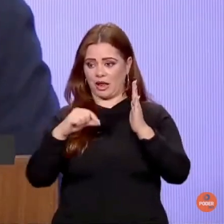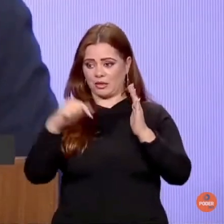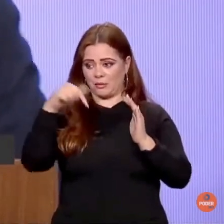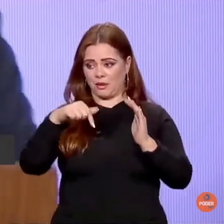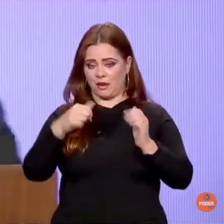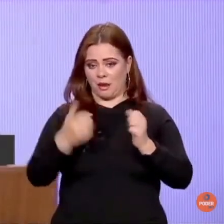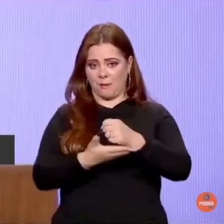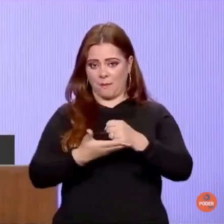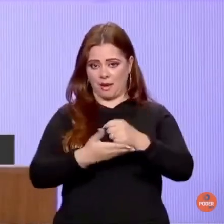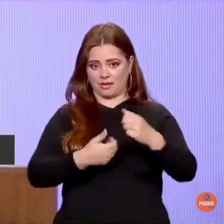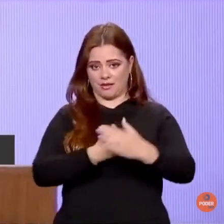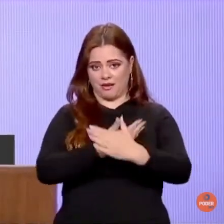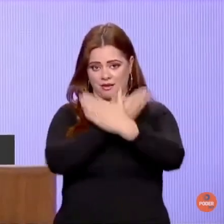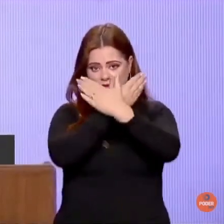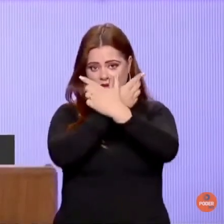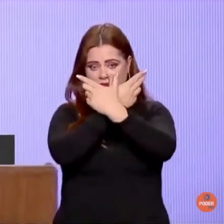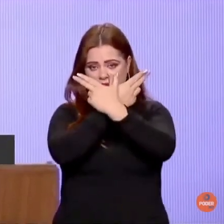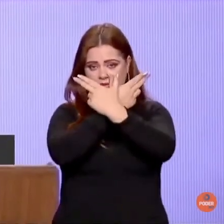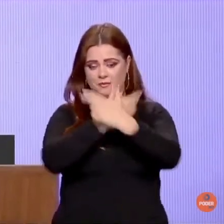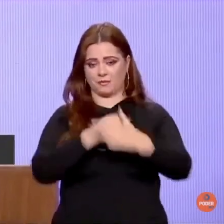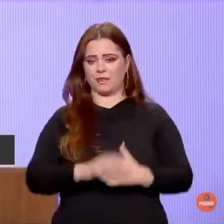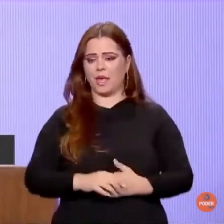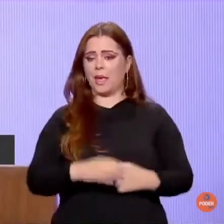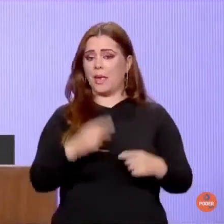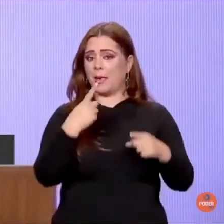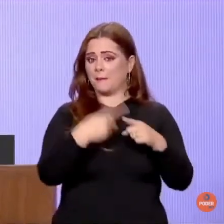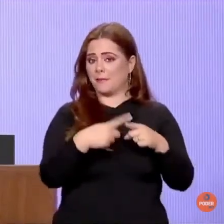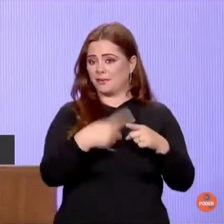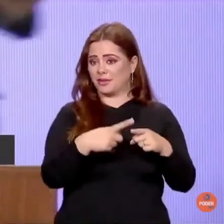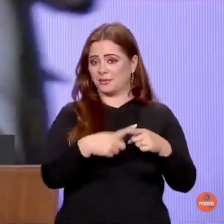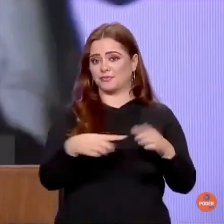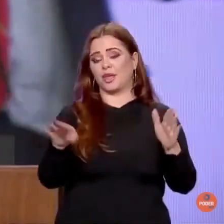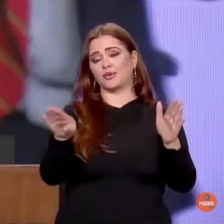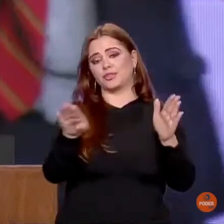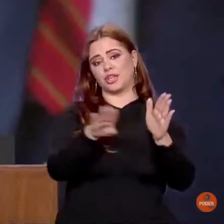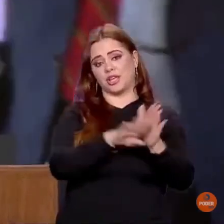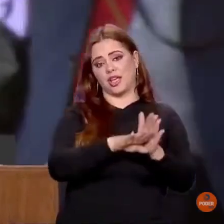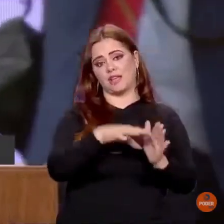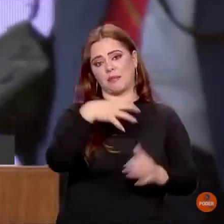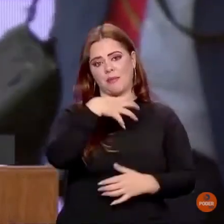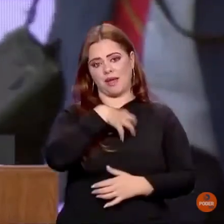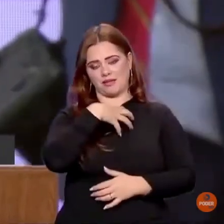para cá é porque eu estou vindo da Bahia,